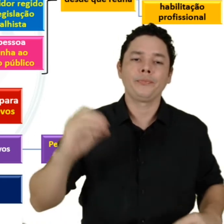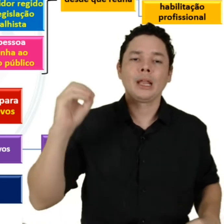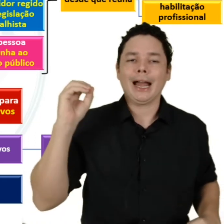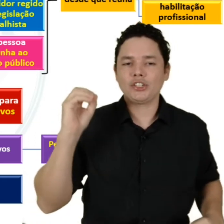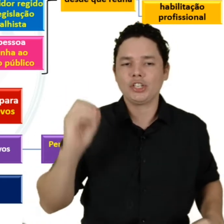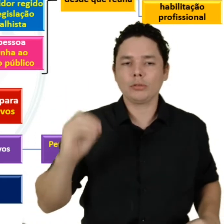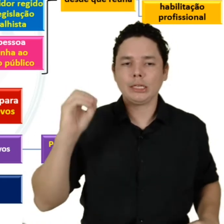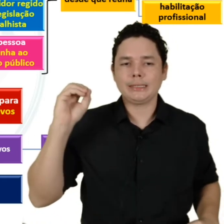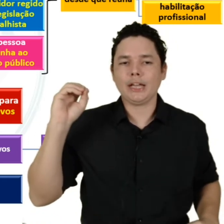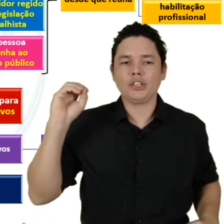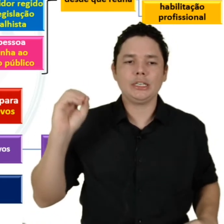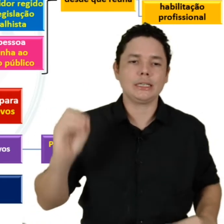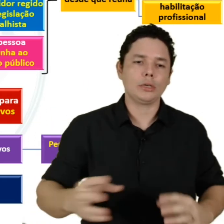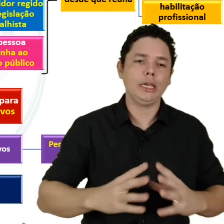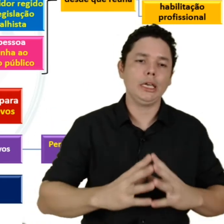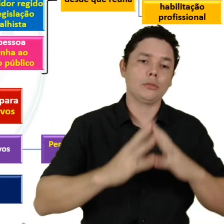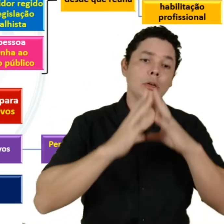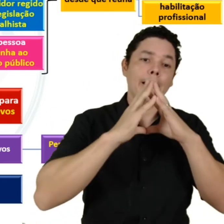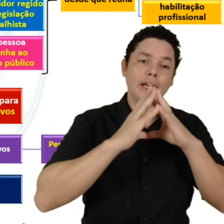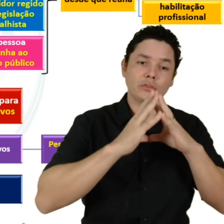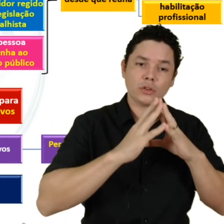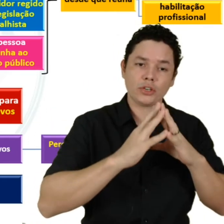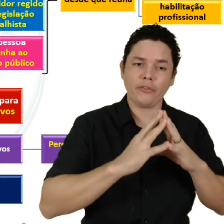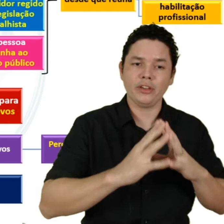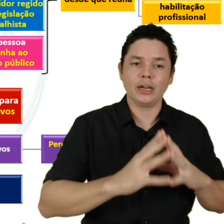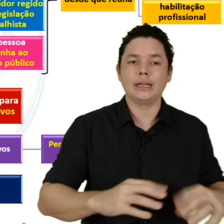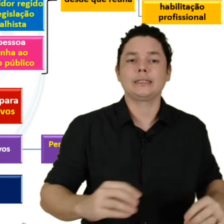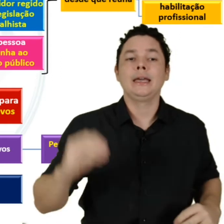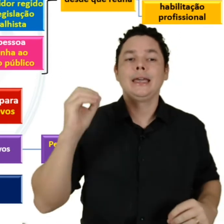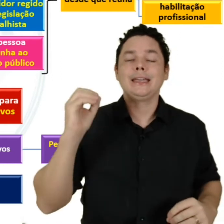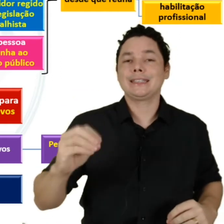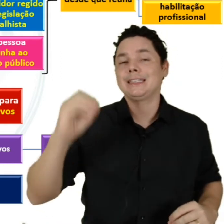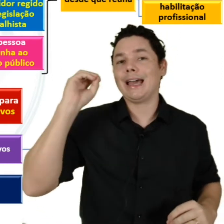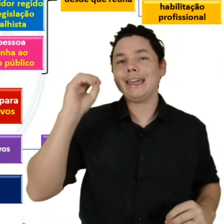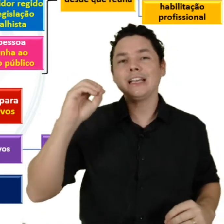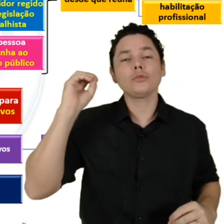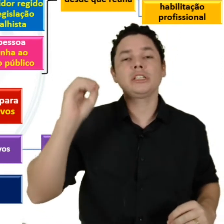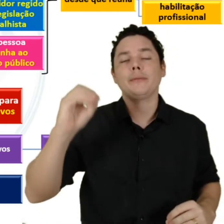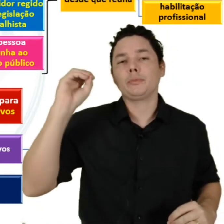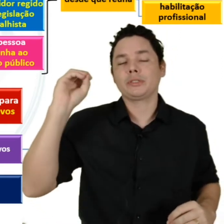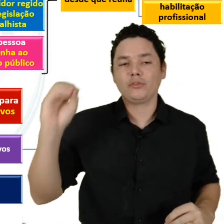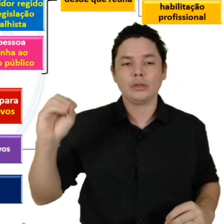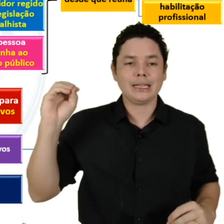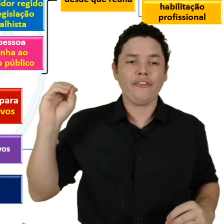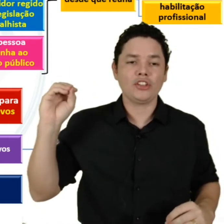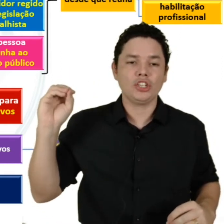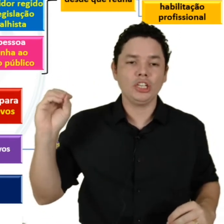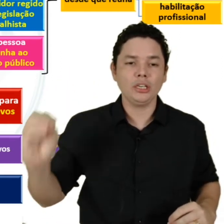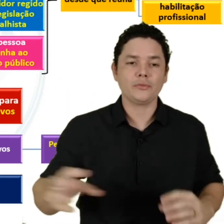Constituição. Artigo 37, inciso 5º. As funções de confiança exercida exclusivamente por